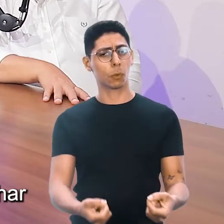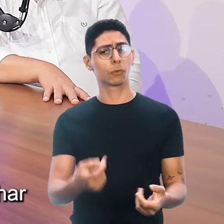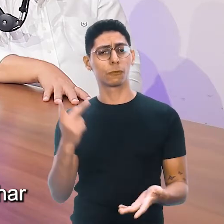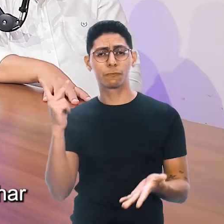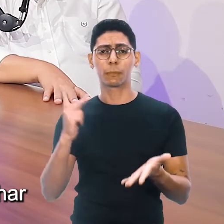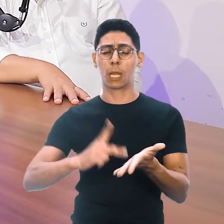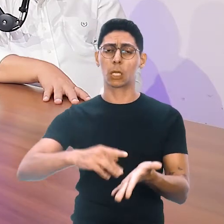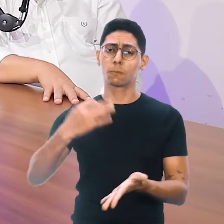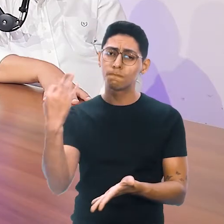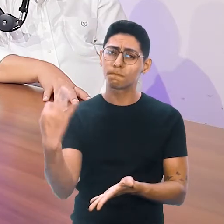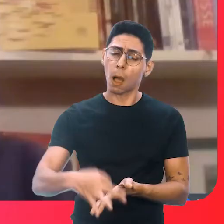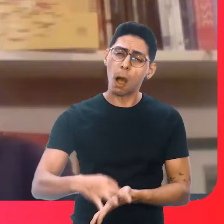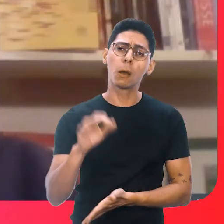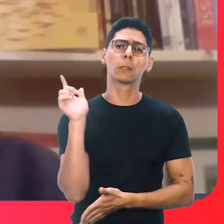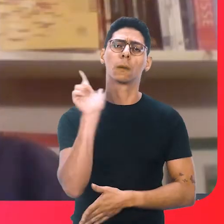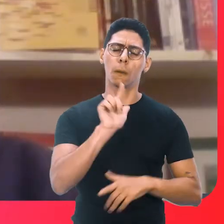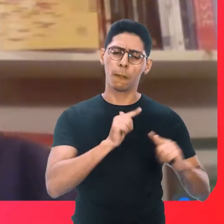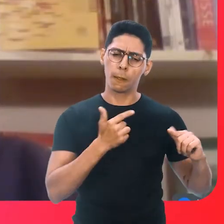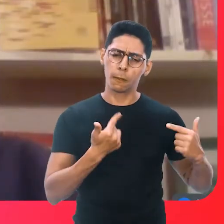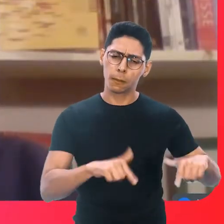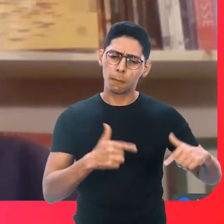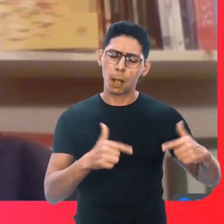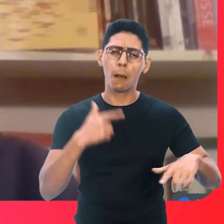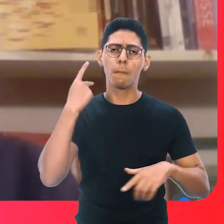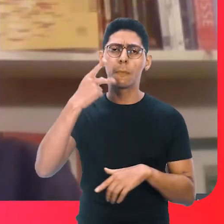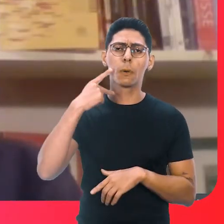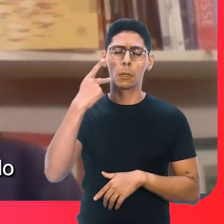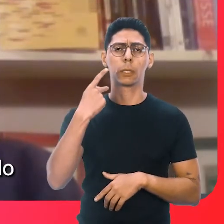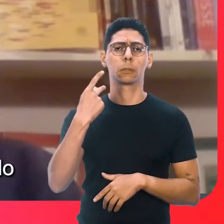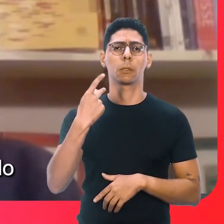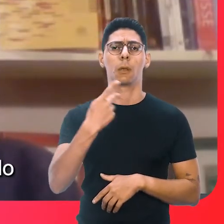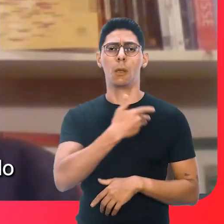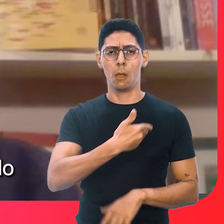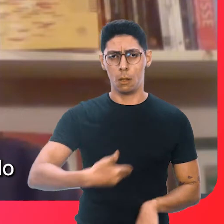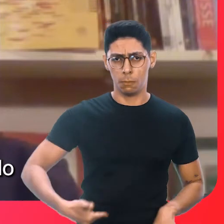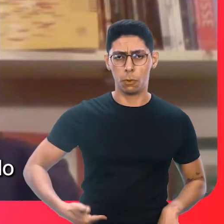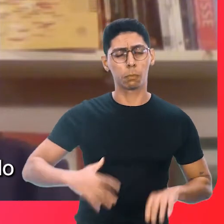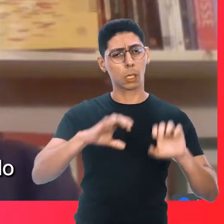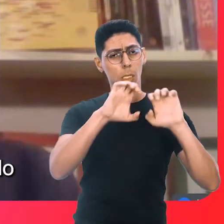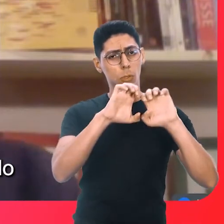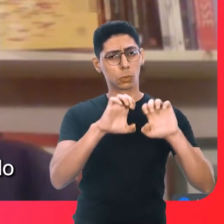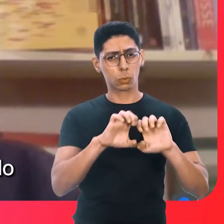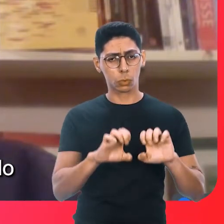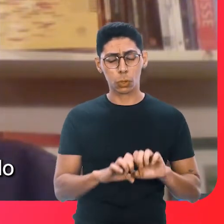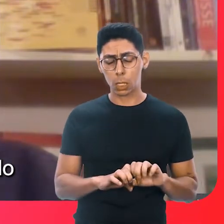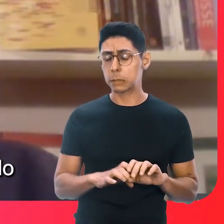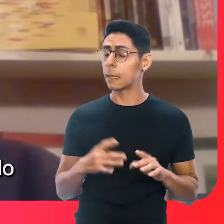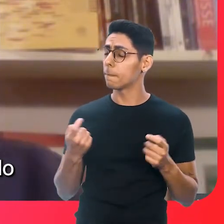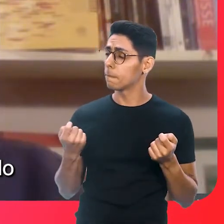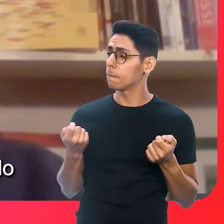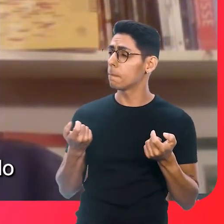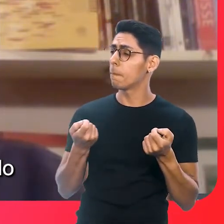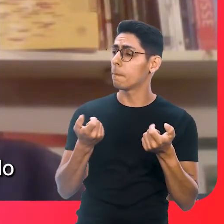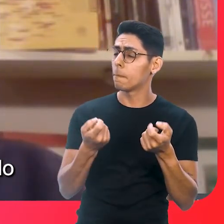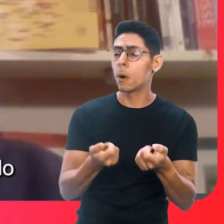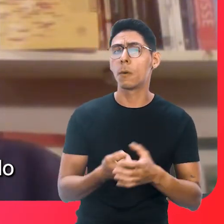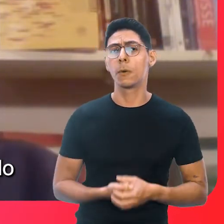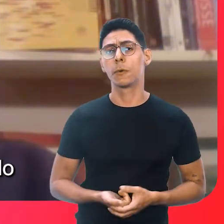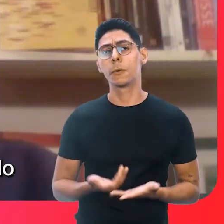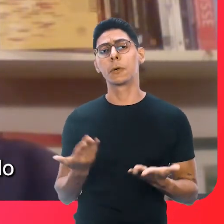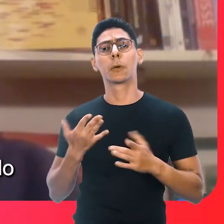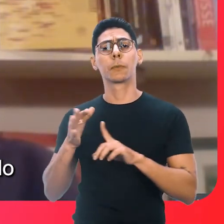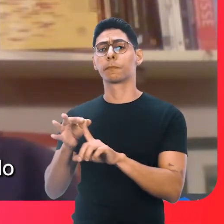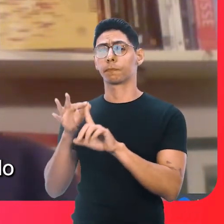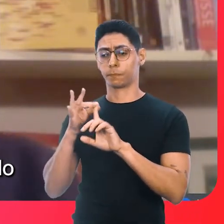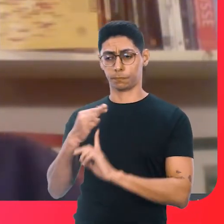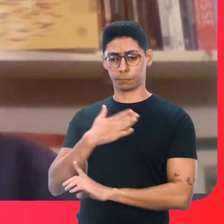a trabalhar justamente políticas públicas estruturantes, aí como você falou, são raros. E puxando um pouco a sardinha